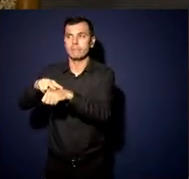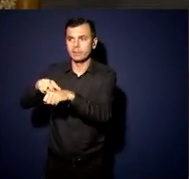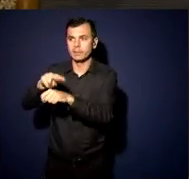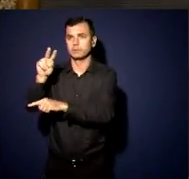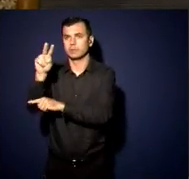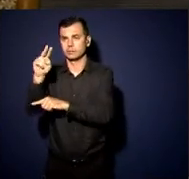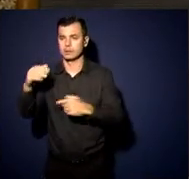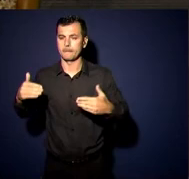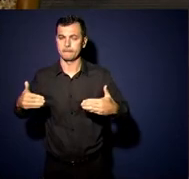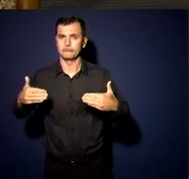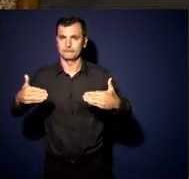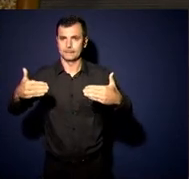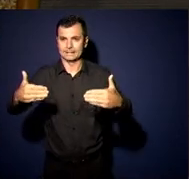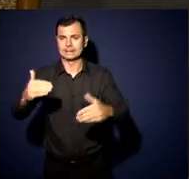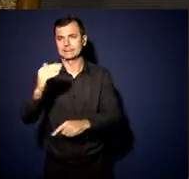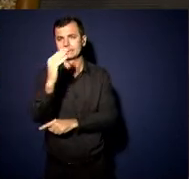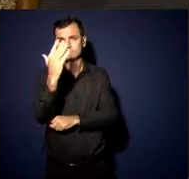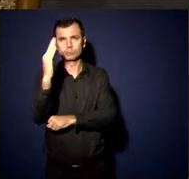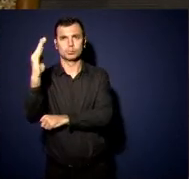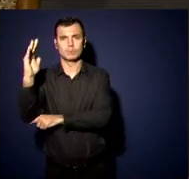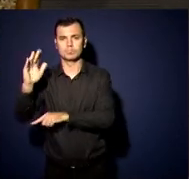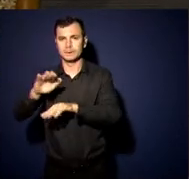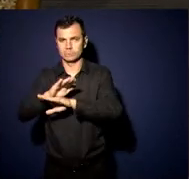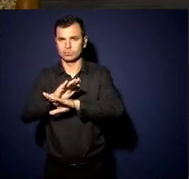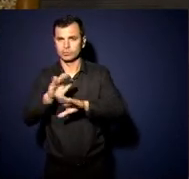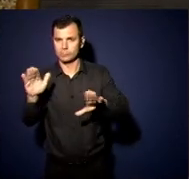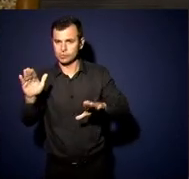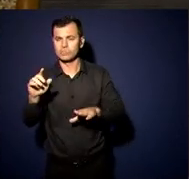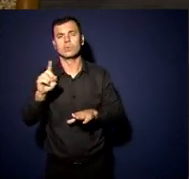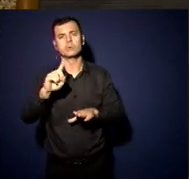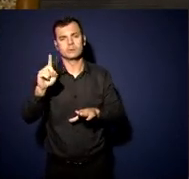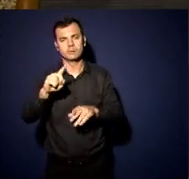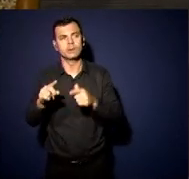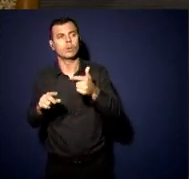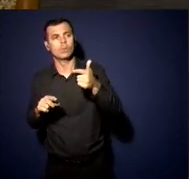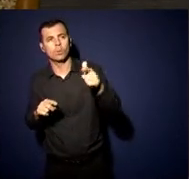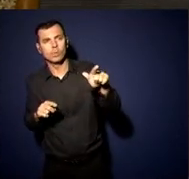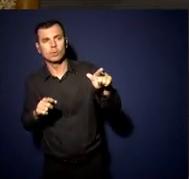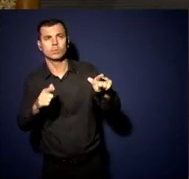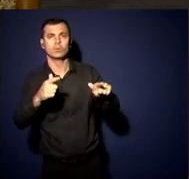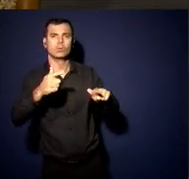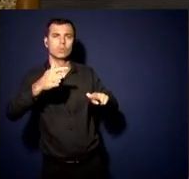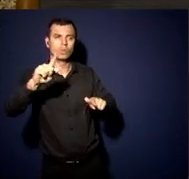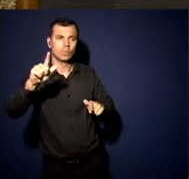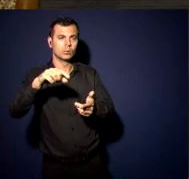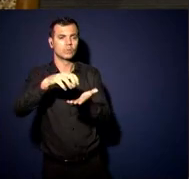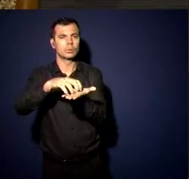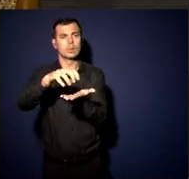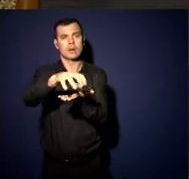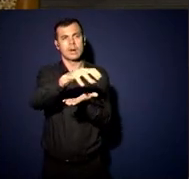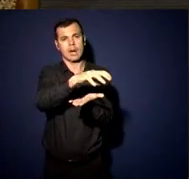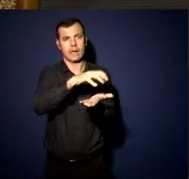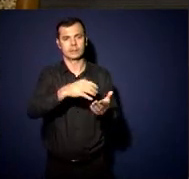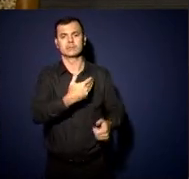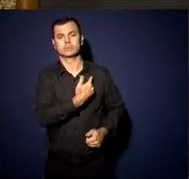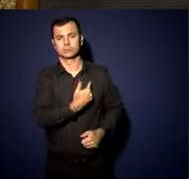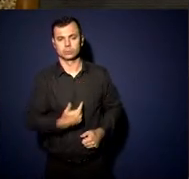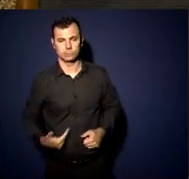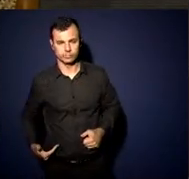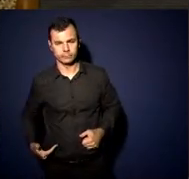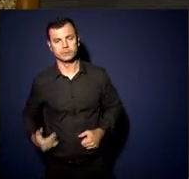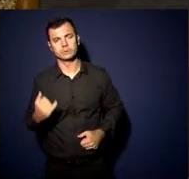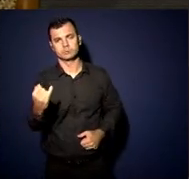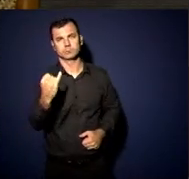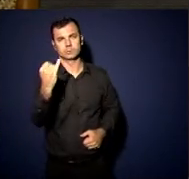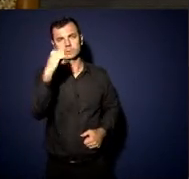do meio ambiente ele é um discurso que se espalha pelas diferentes facetas do estado brasileiro e do governo